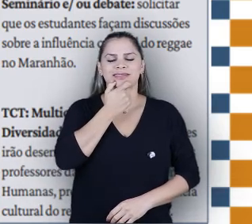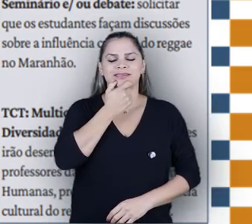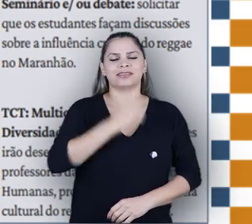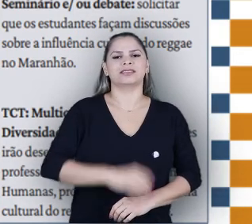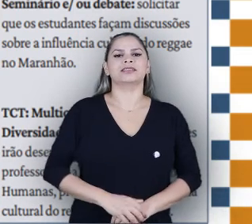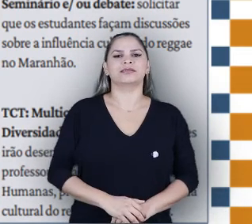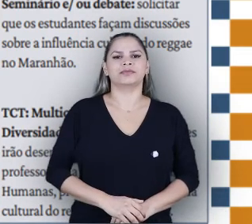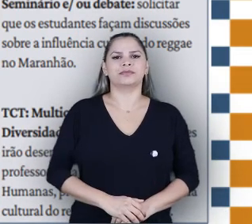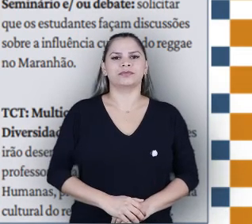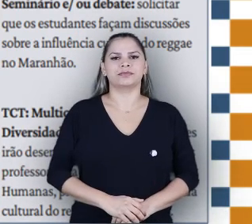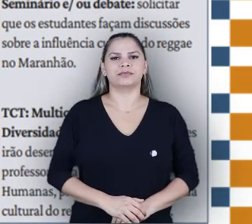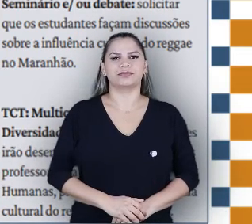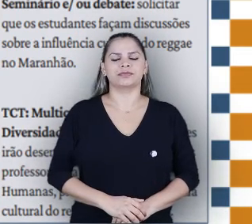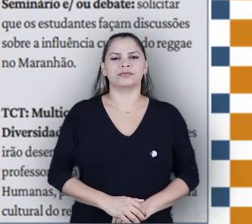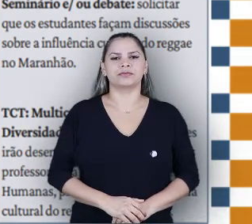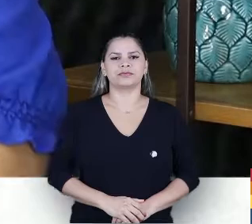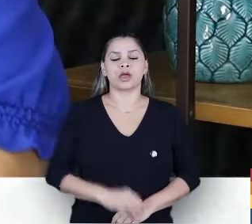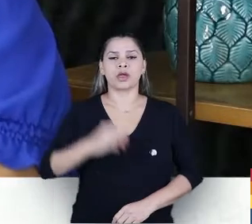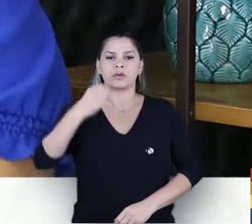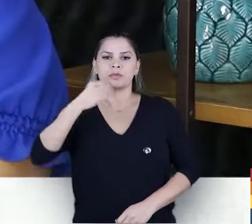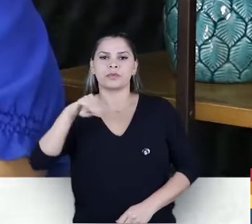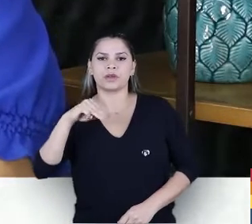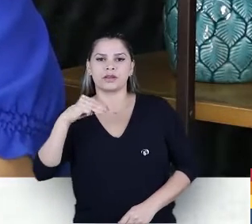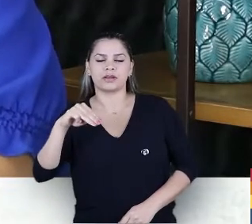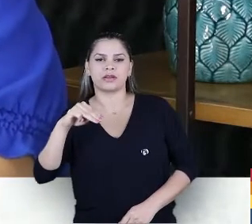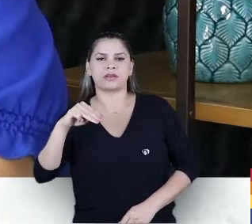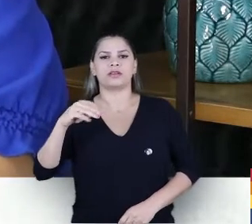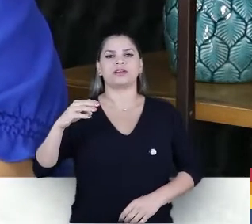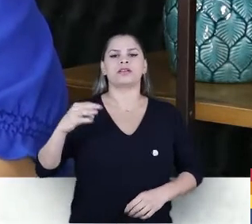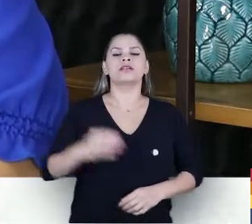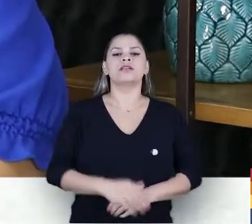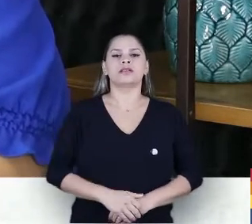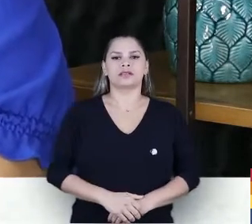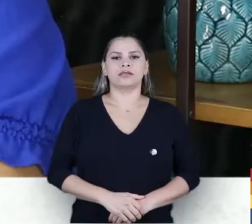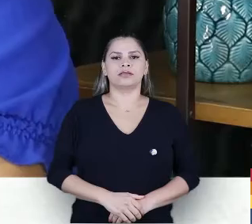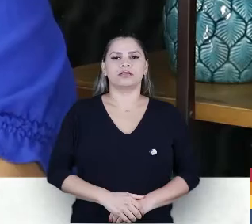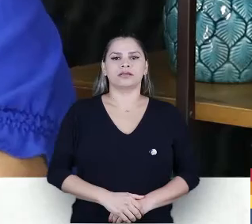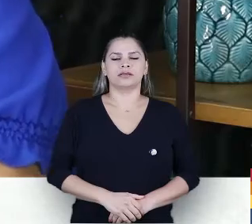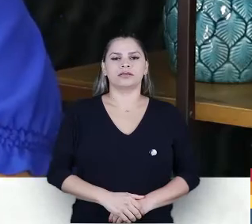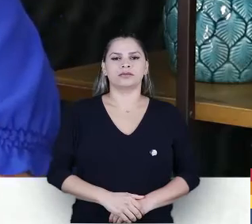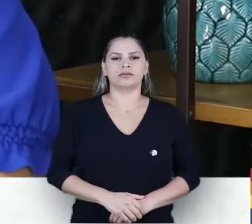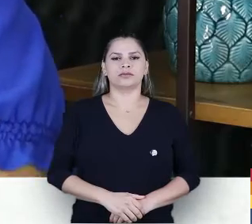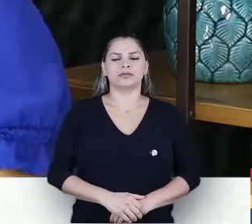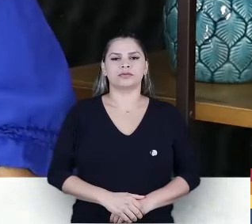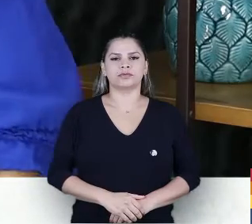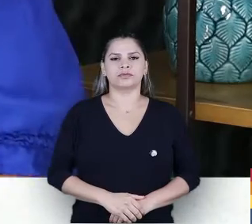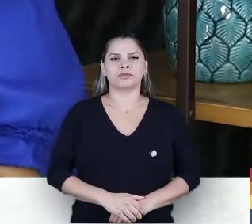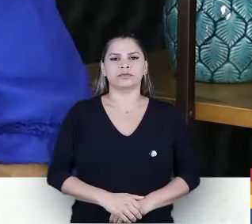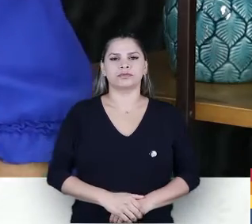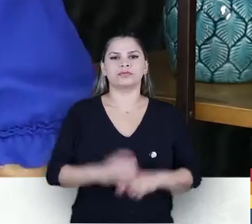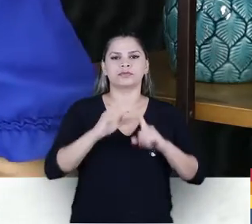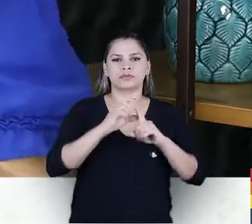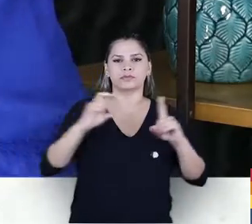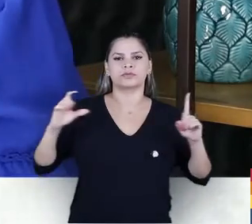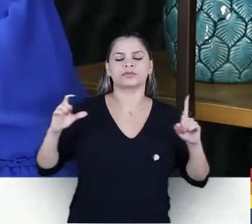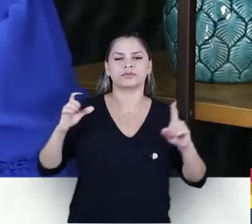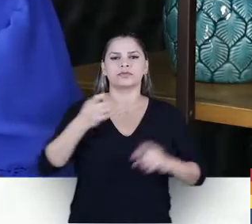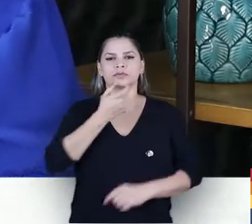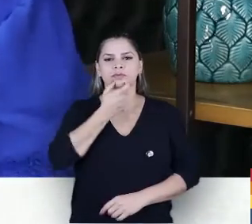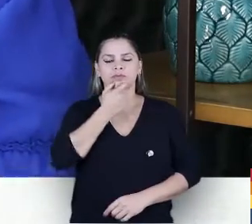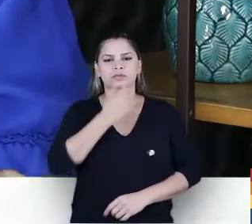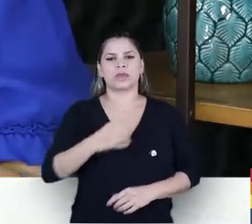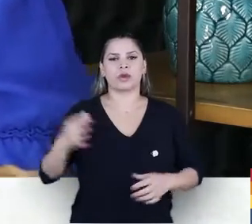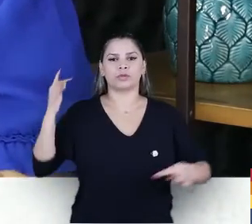vez, em nosso conteúdo. Depois disso, eu penso quais são as metodologias, o que eu vou usar, quais são as